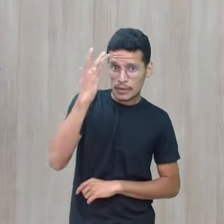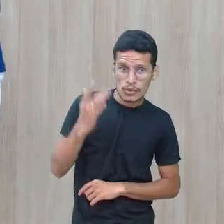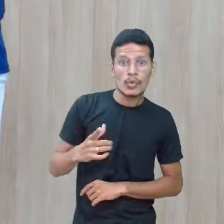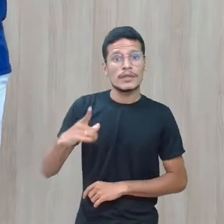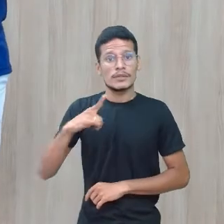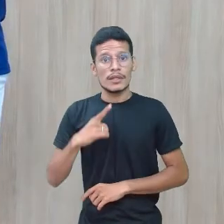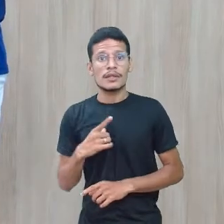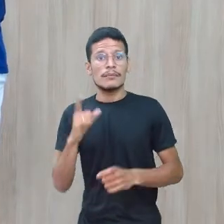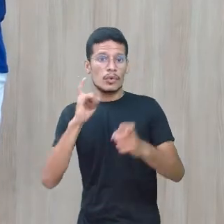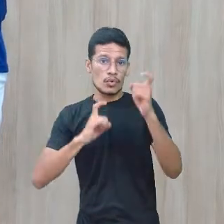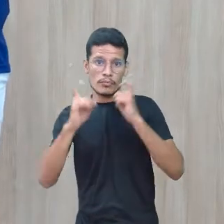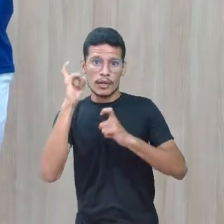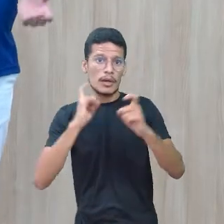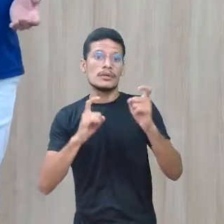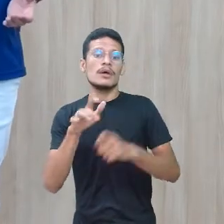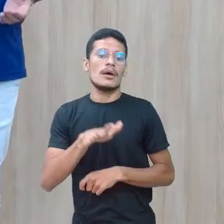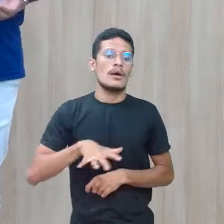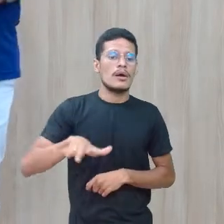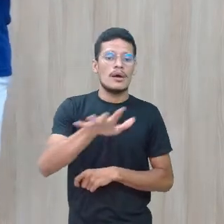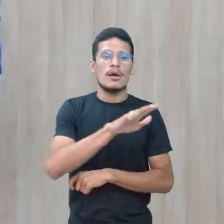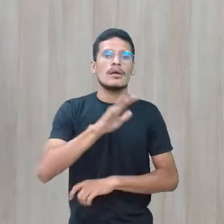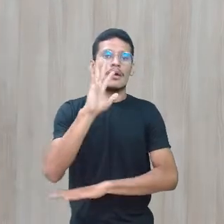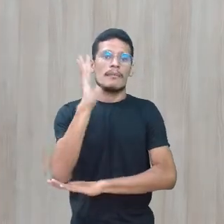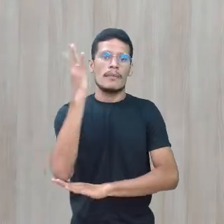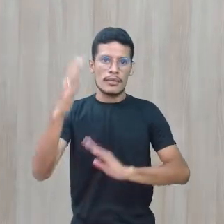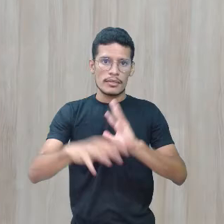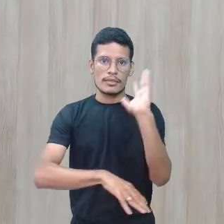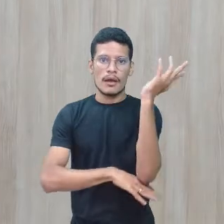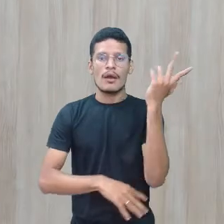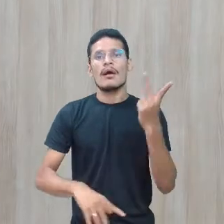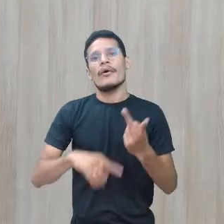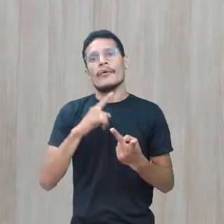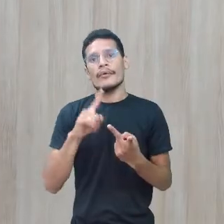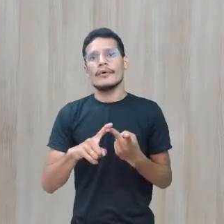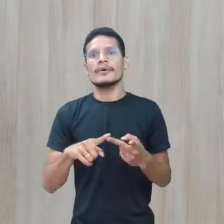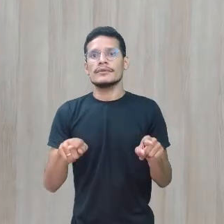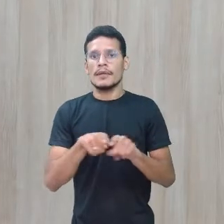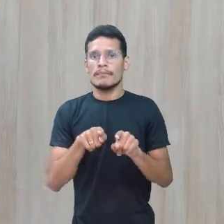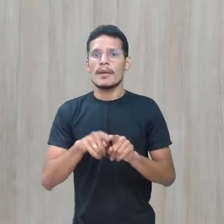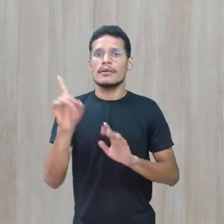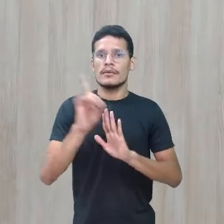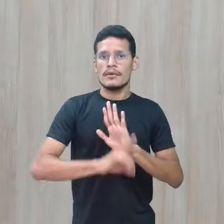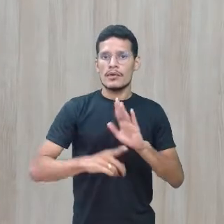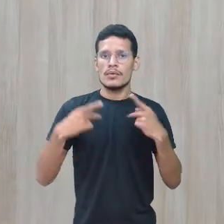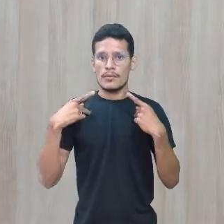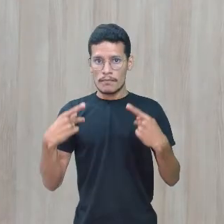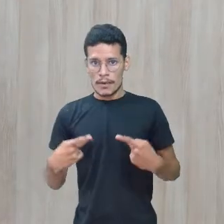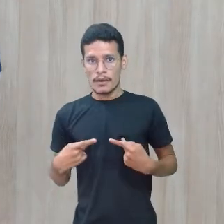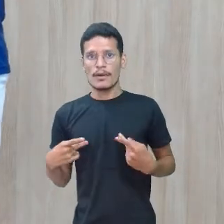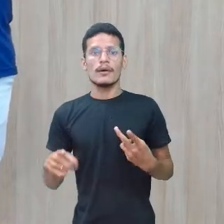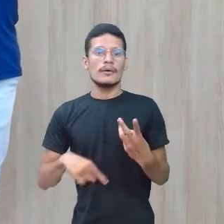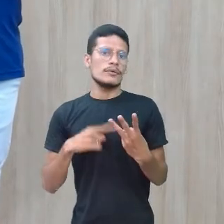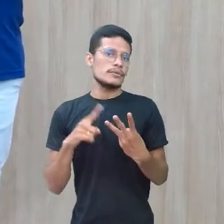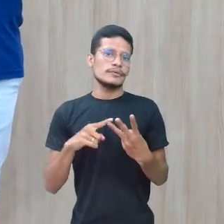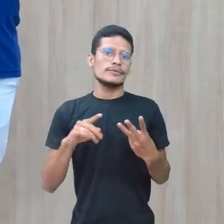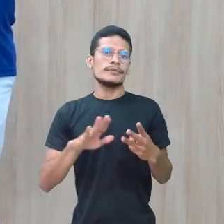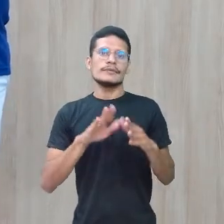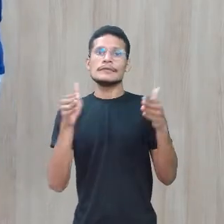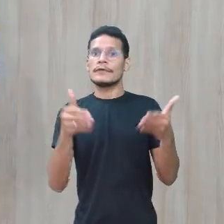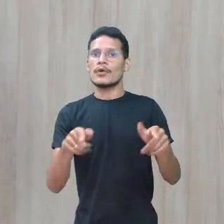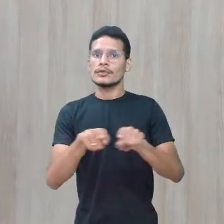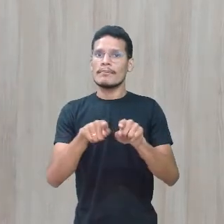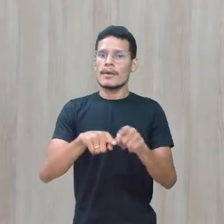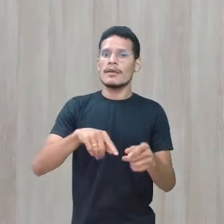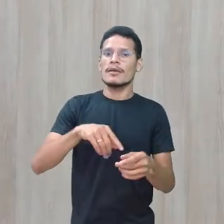mais preocupada com as questões ambientais, com as questões, né, de direitos humanos, com as questões de